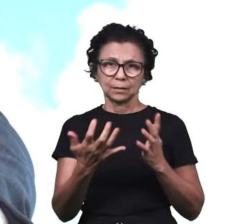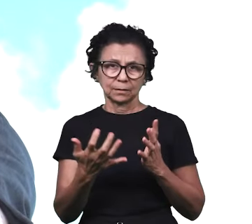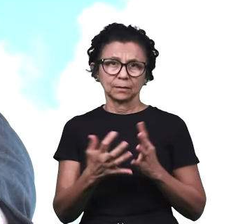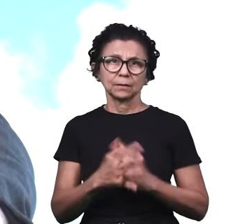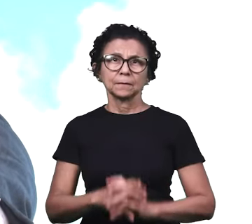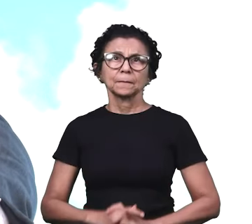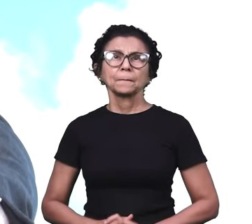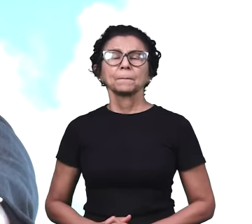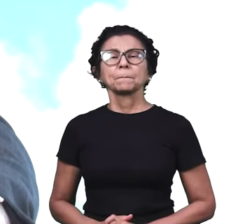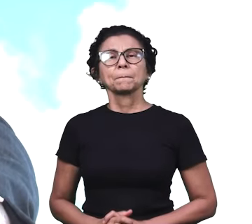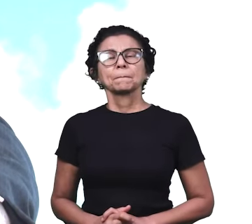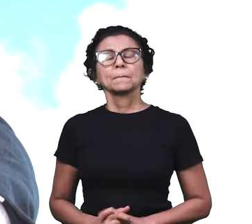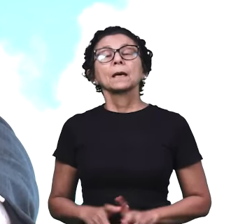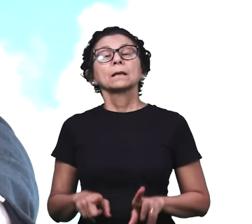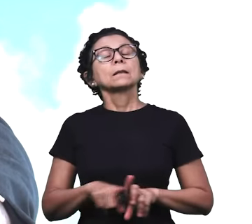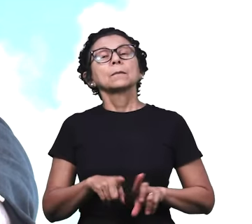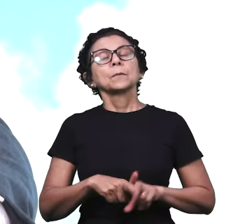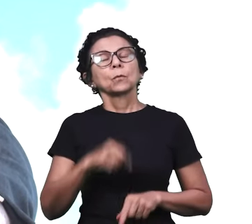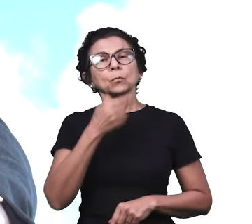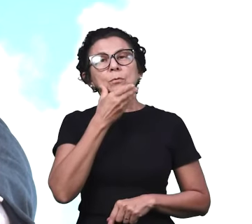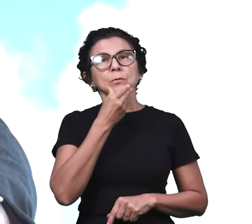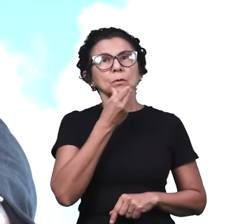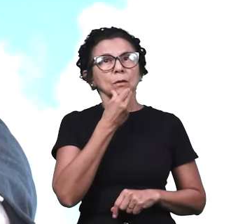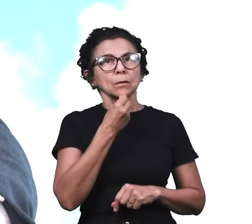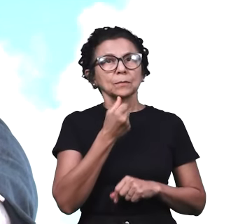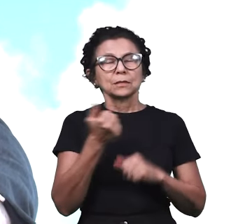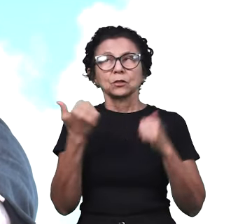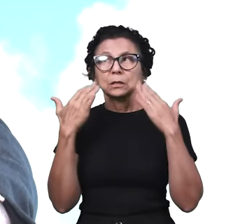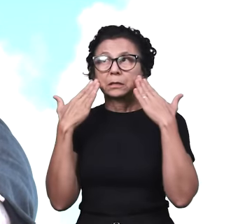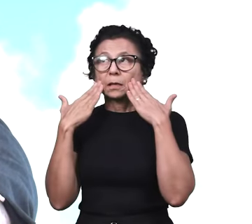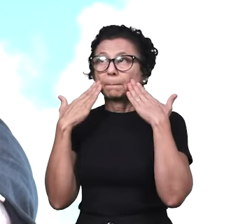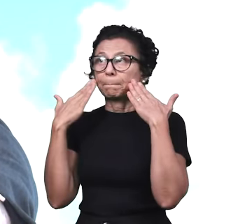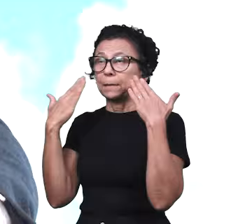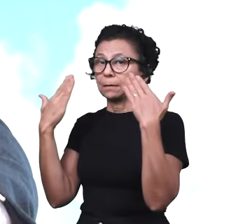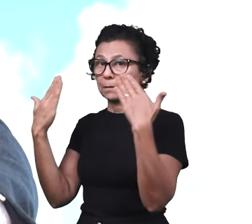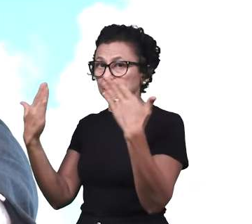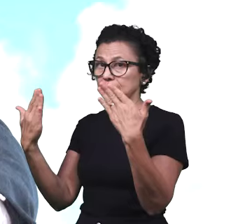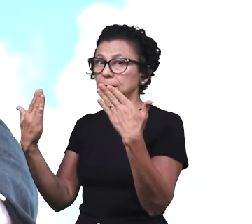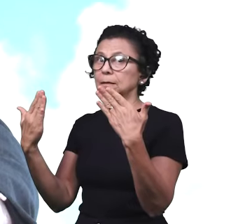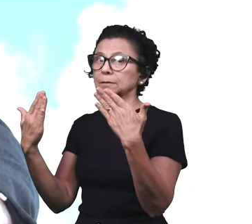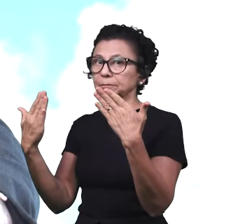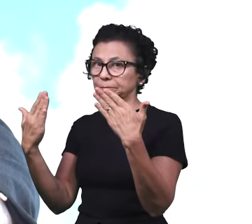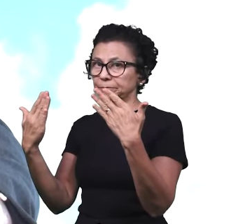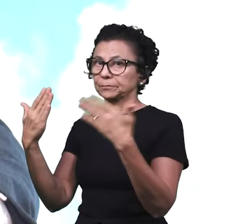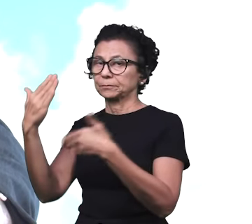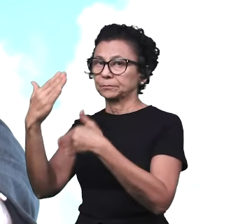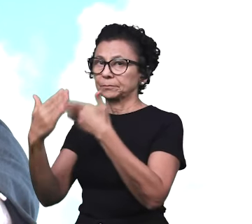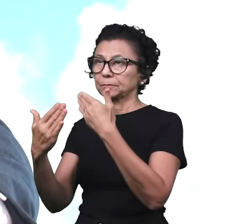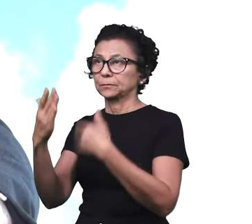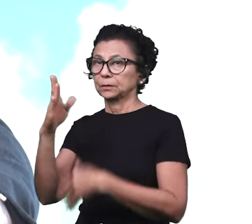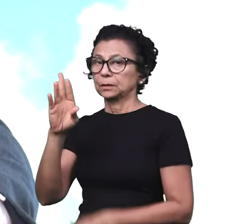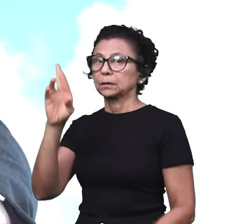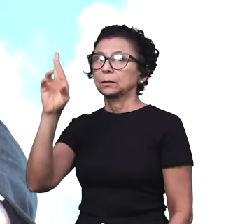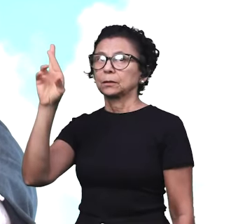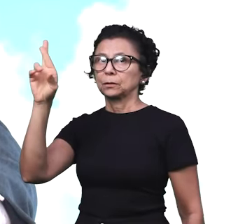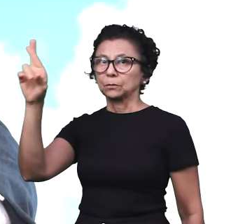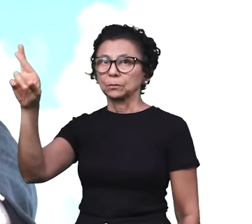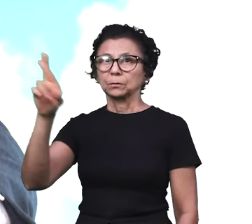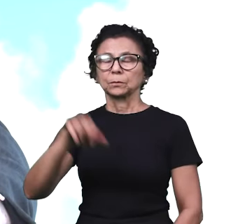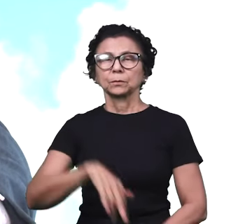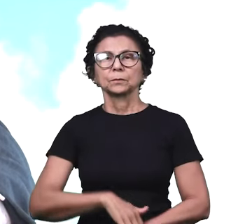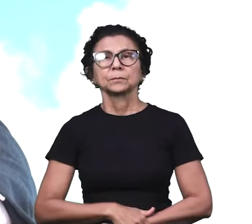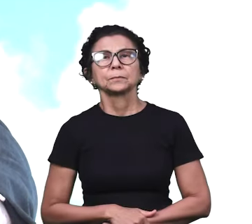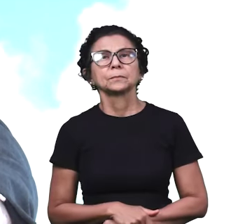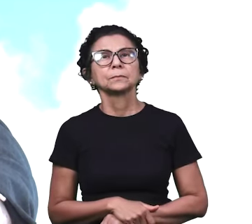varão tem que se apresentar diante do Senhor. Você tem que se apresentar a sua vida diante do Senhor. E não ver como vê o homem. Nós já estamos isso aqui